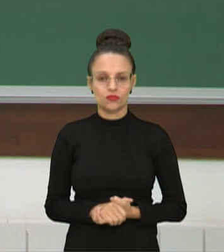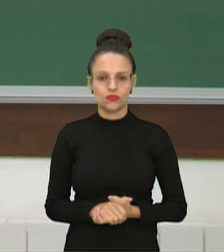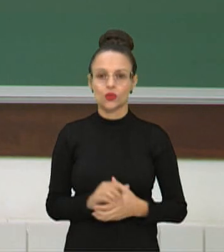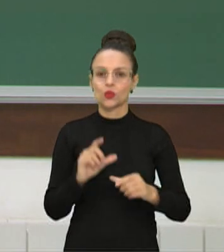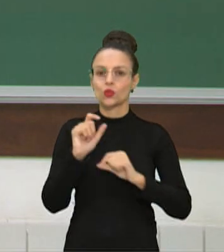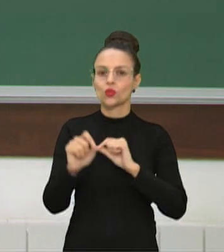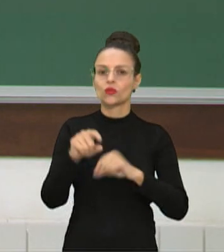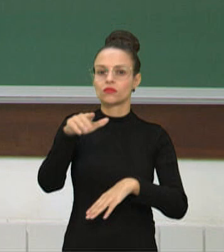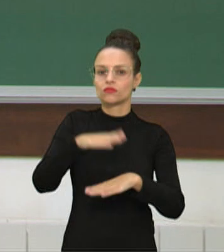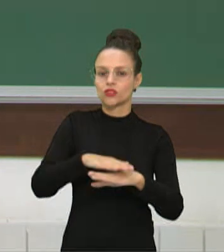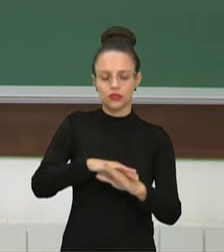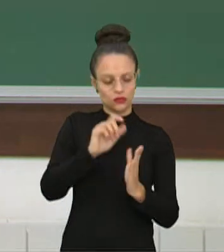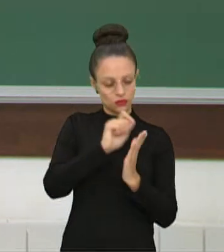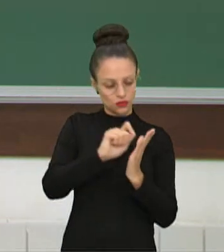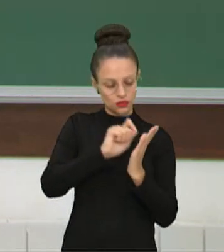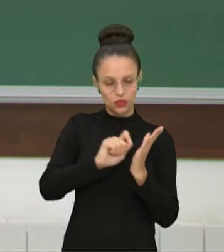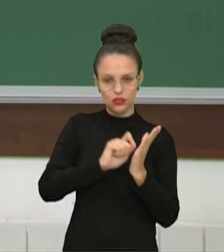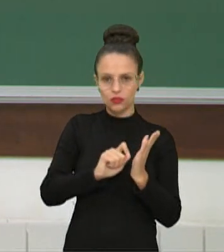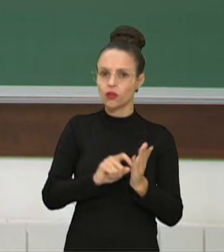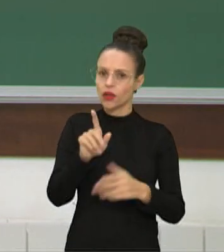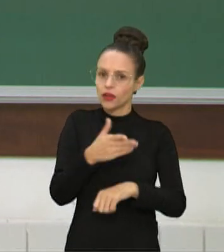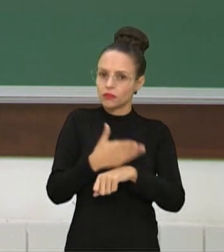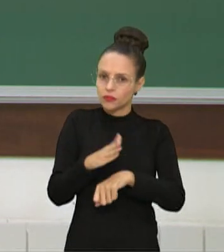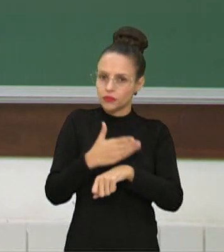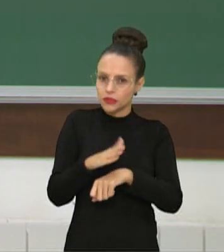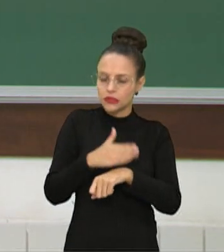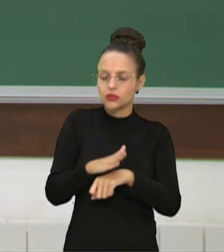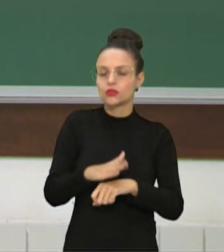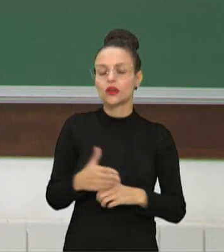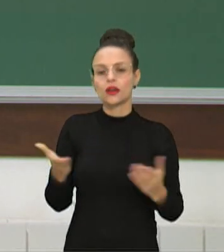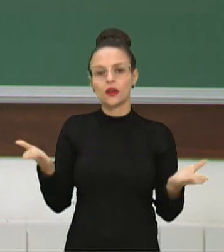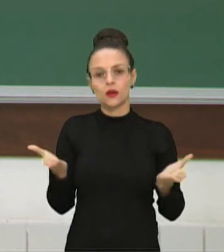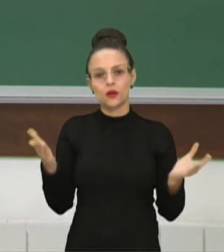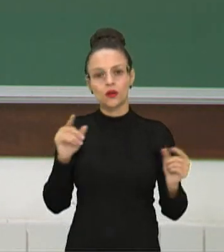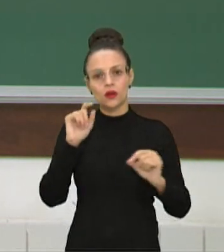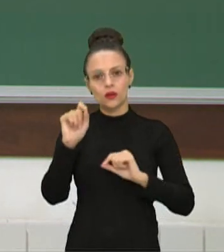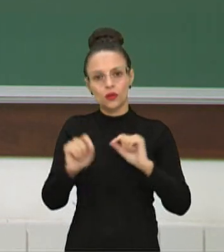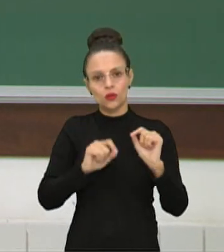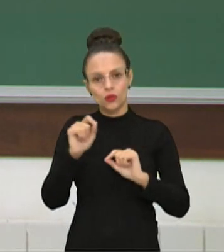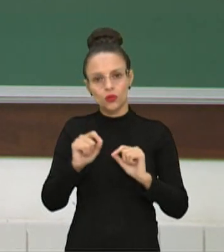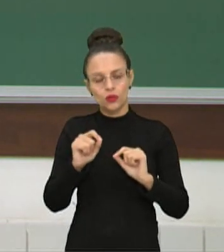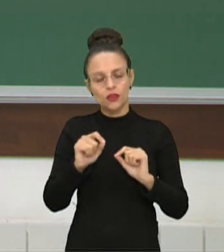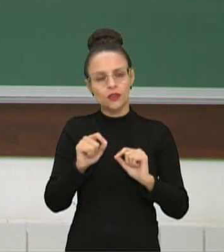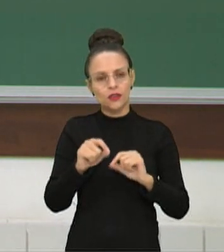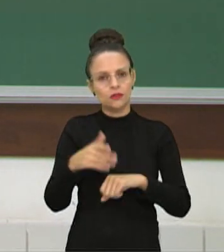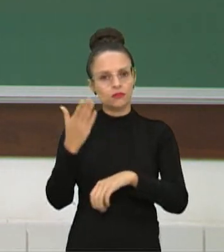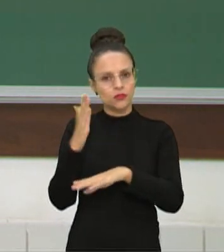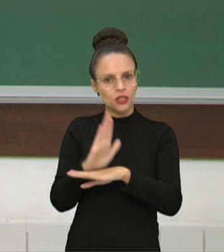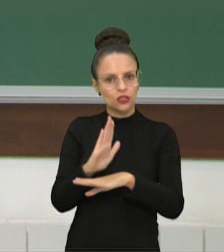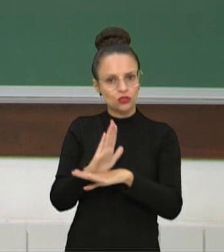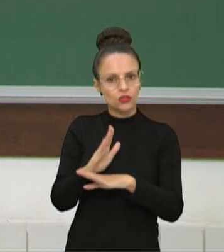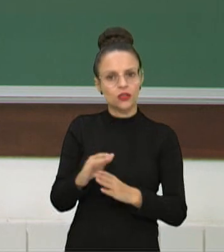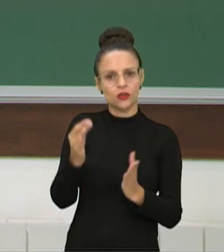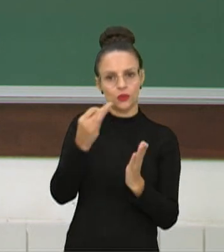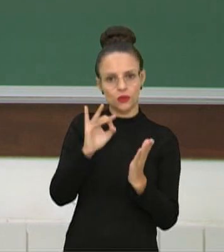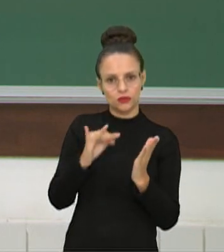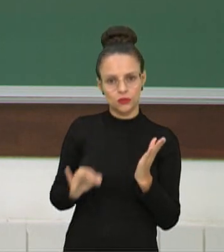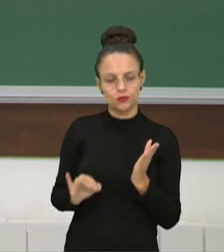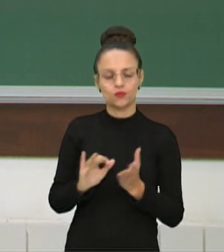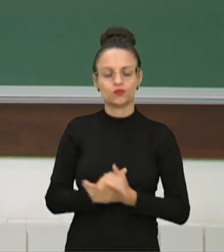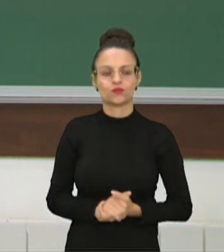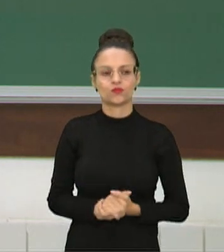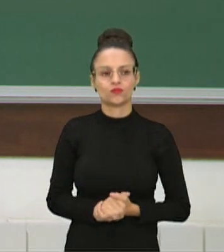você escreveu? Leve isso como um exercício. E agora umas diretrizes para ajudá-lo na sua correção. Vamos